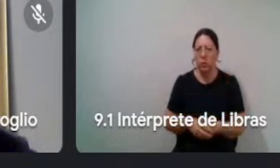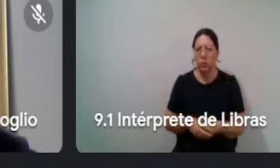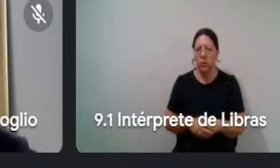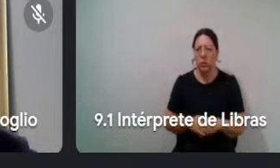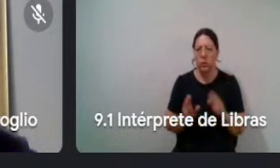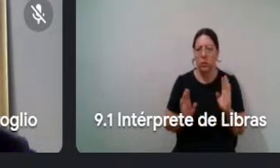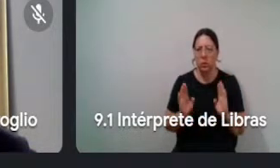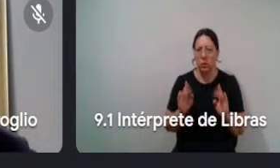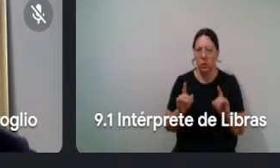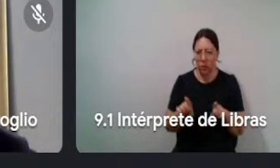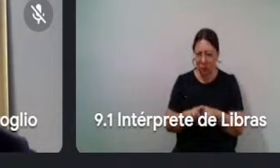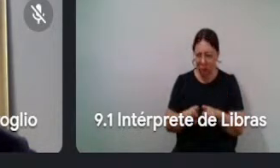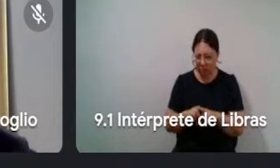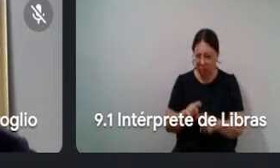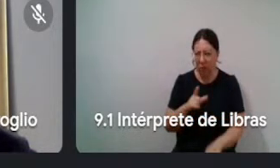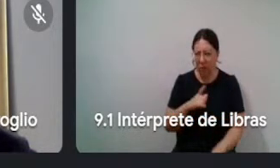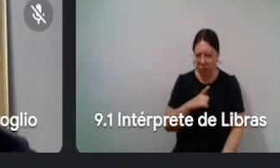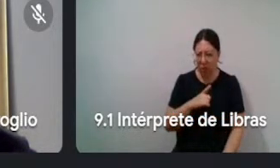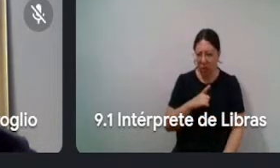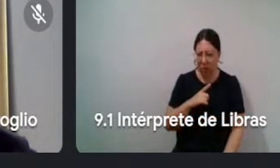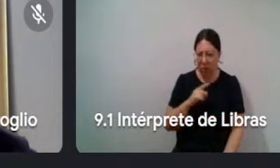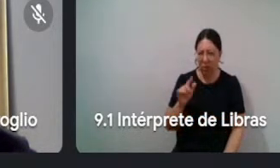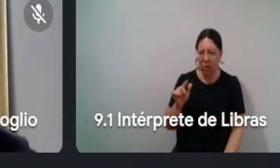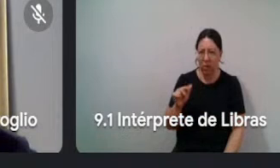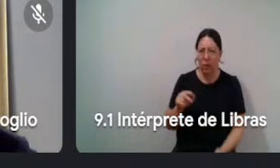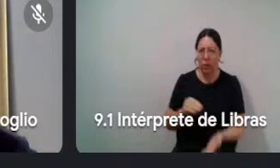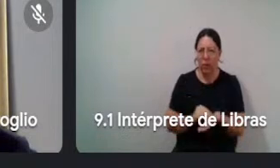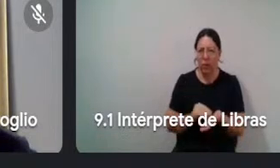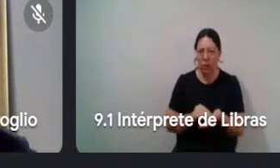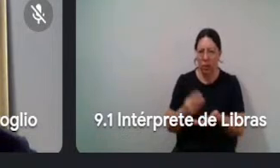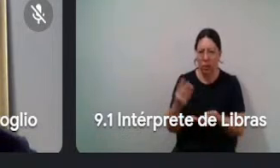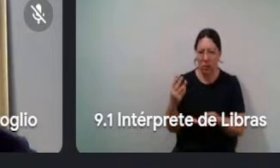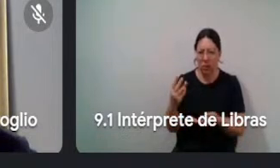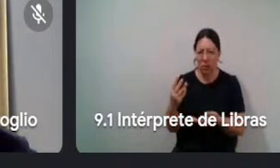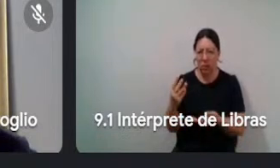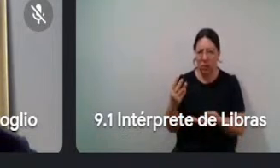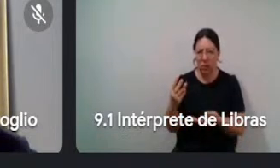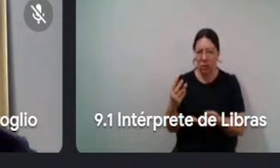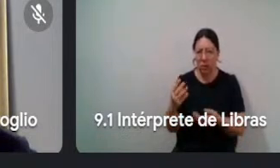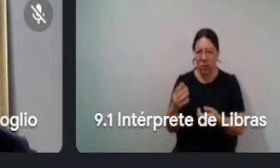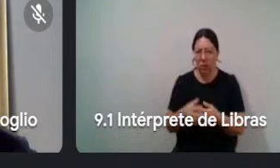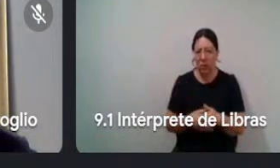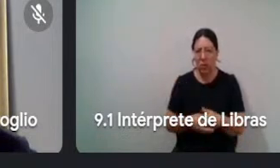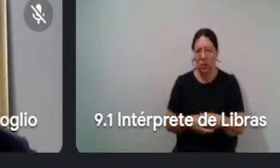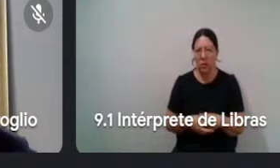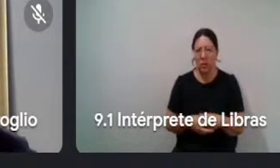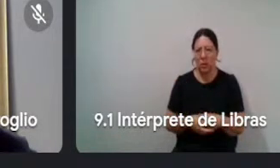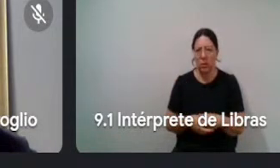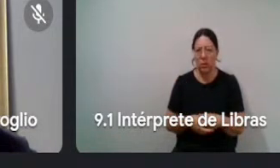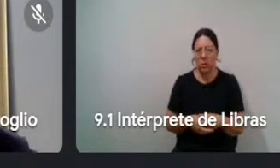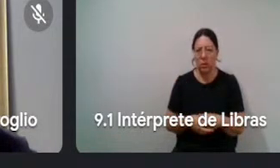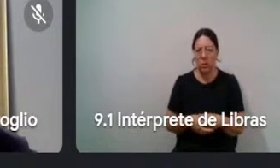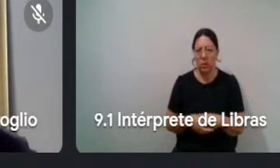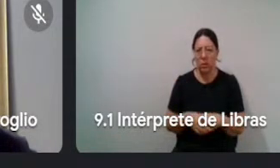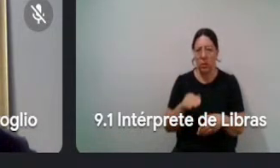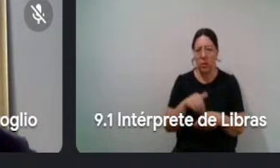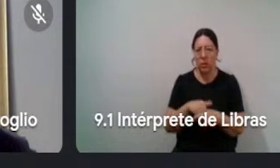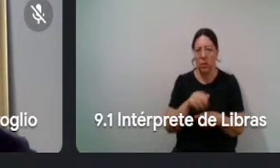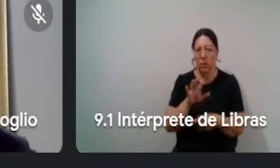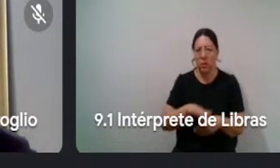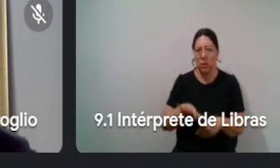Porque também há, né, salvo engano, três procuradores que vão atuar contra a propaganda no ano de eleições gerais.